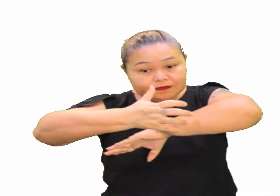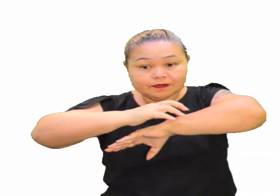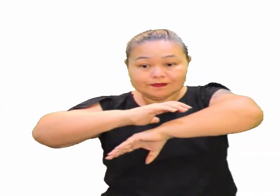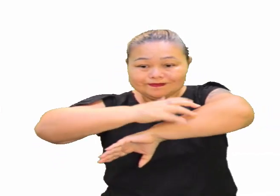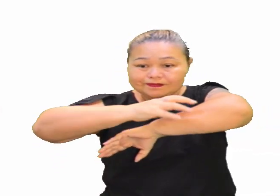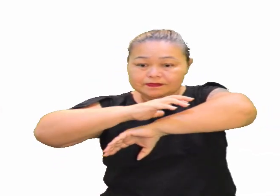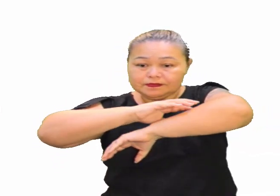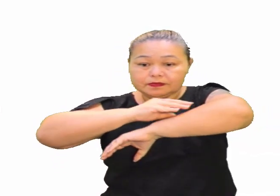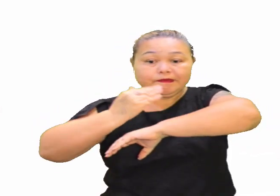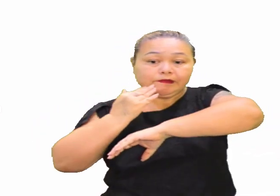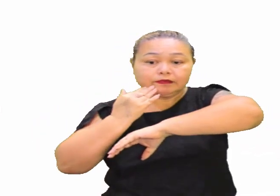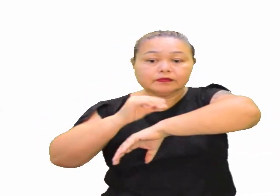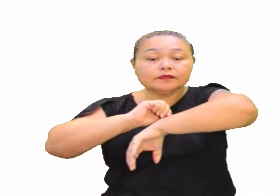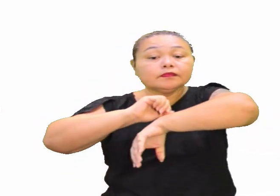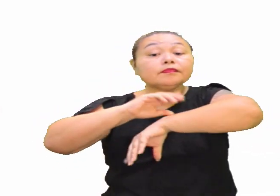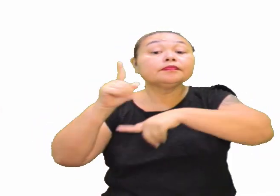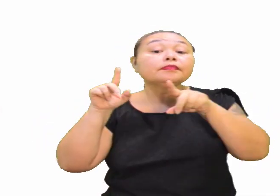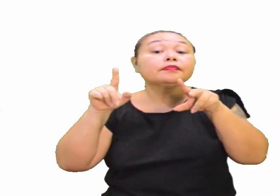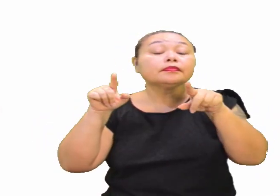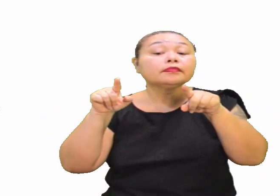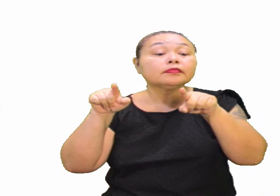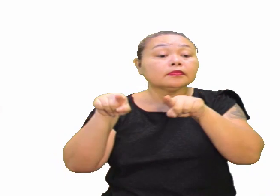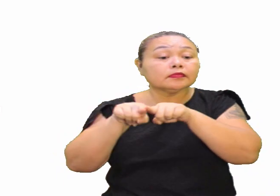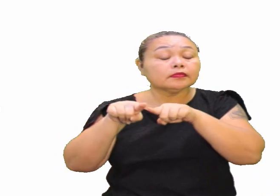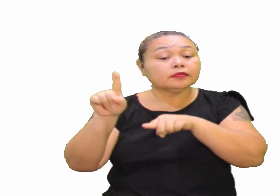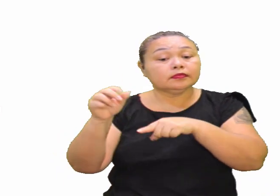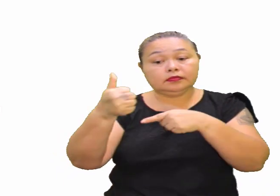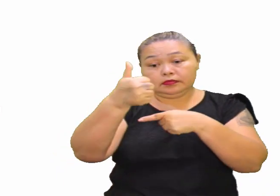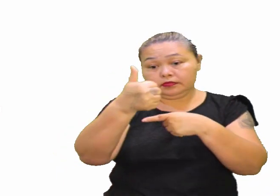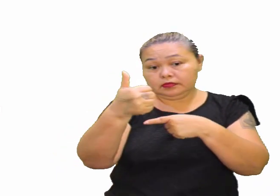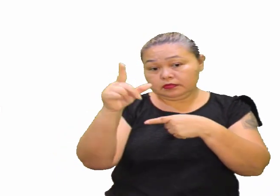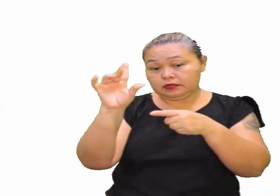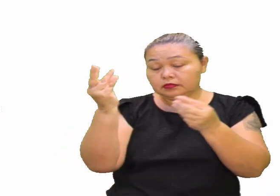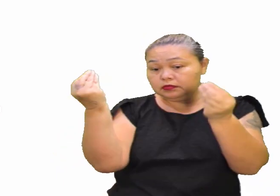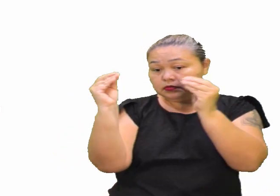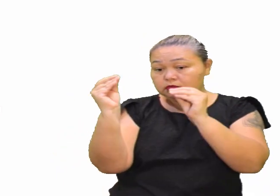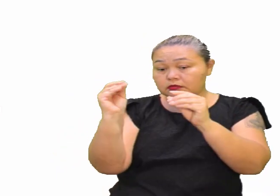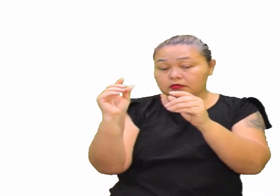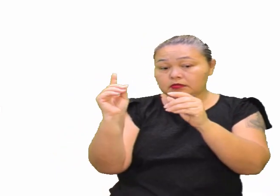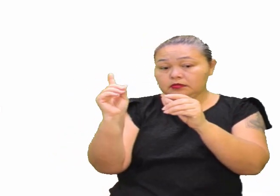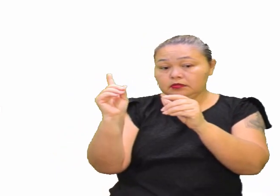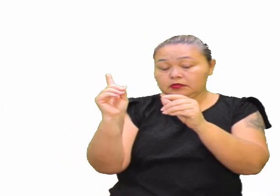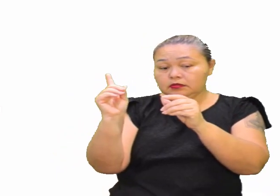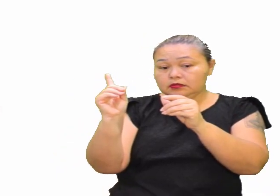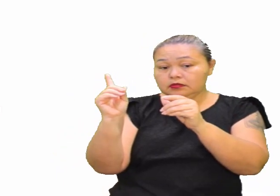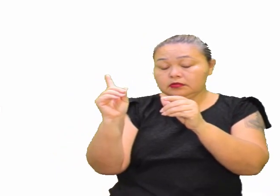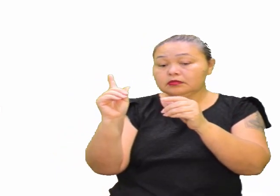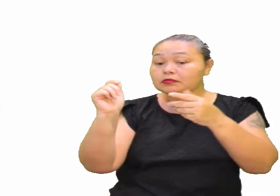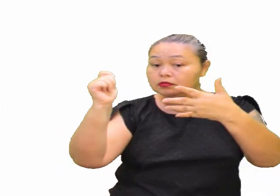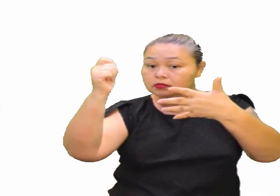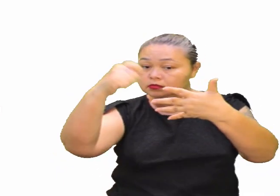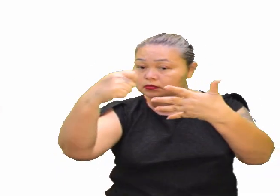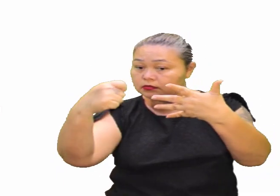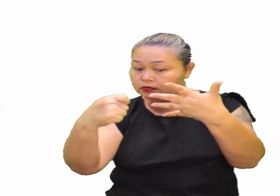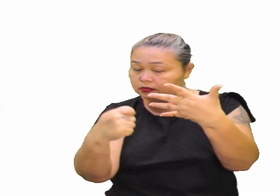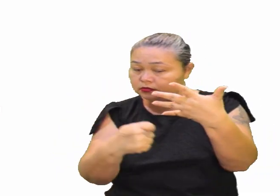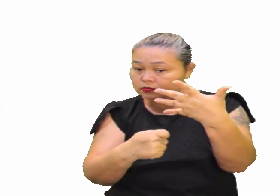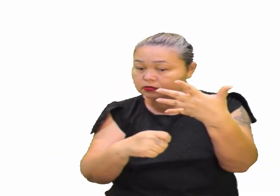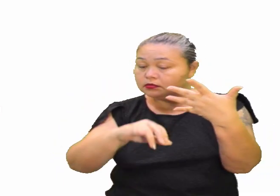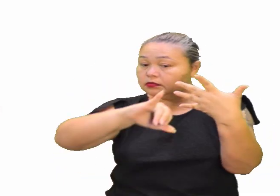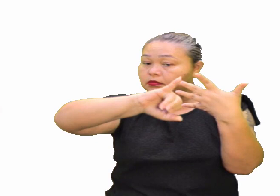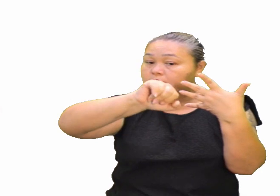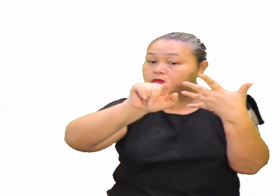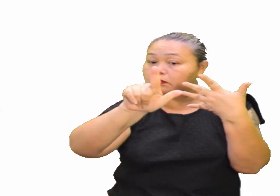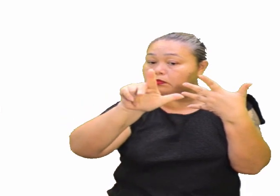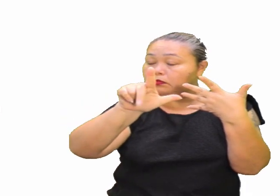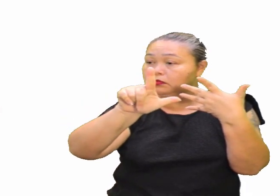Questão 3. A distrofia muscular do tipo